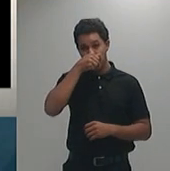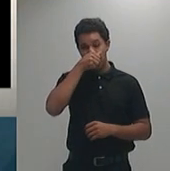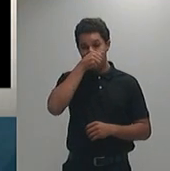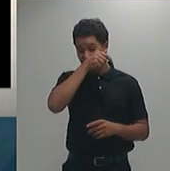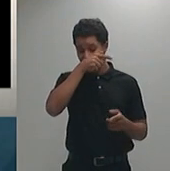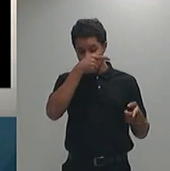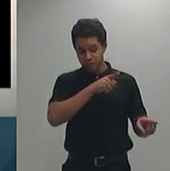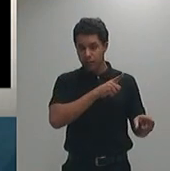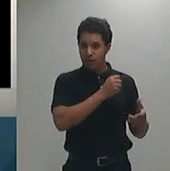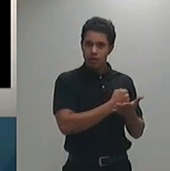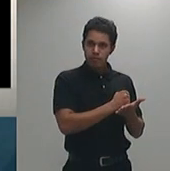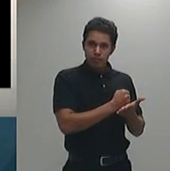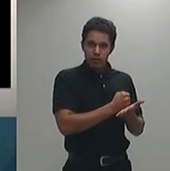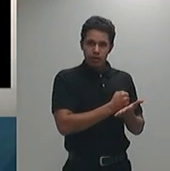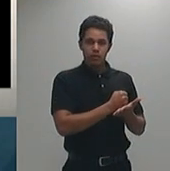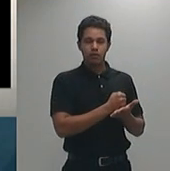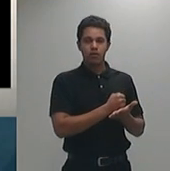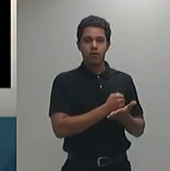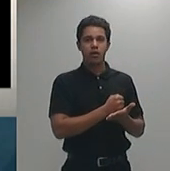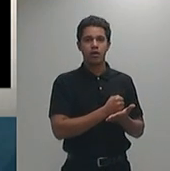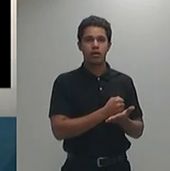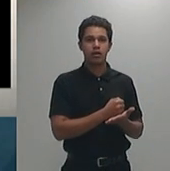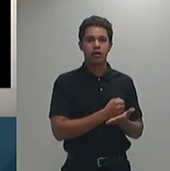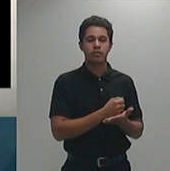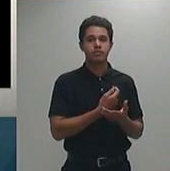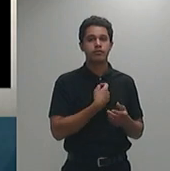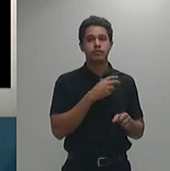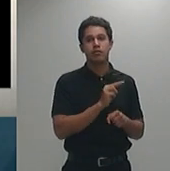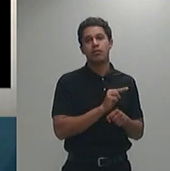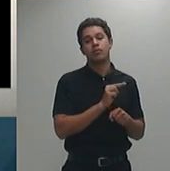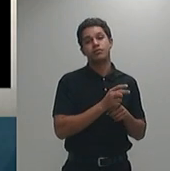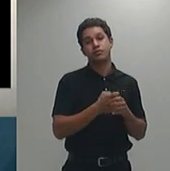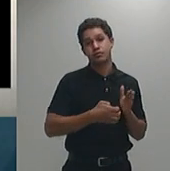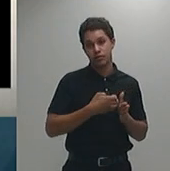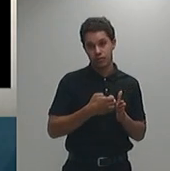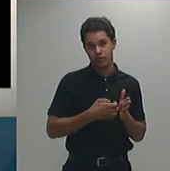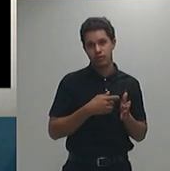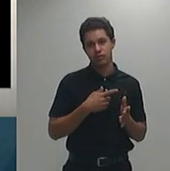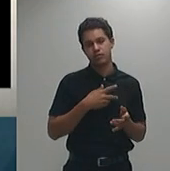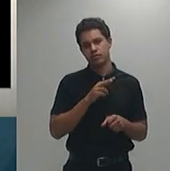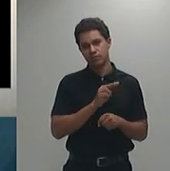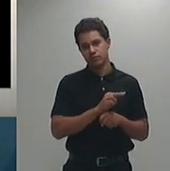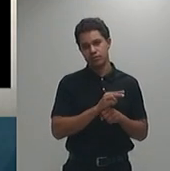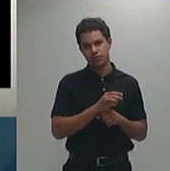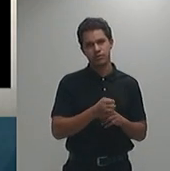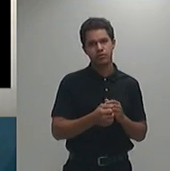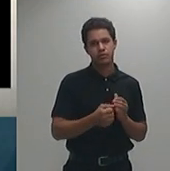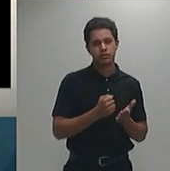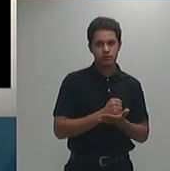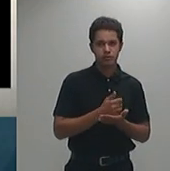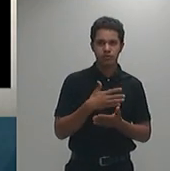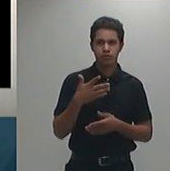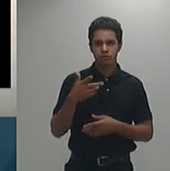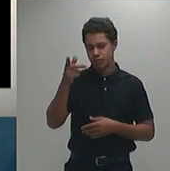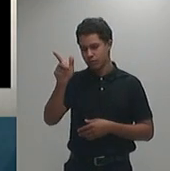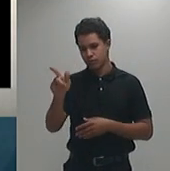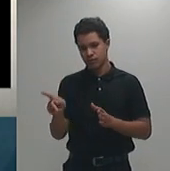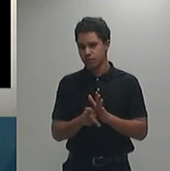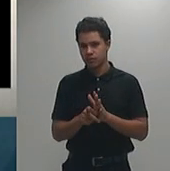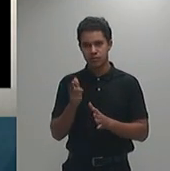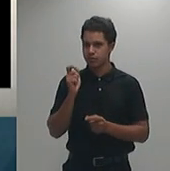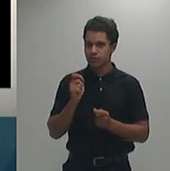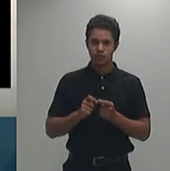controladores seria sempre proteger a companhia quando os próprios órgãos da companhia não fizesse pensa